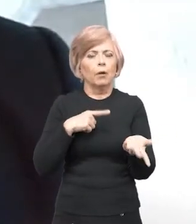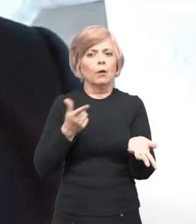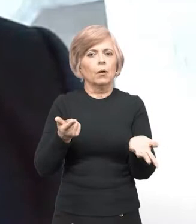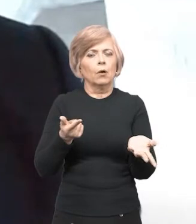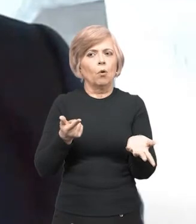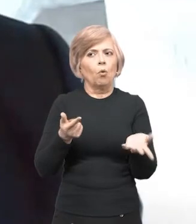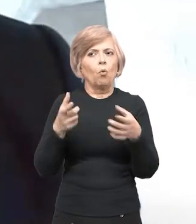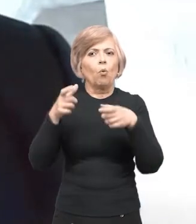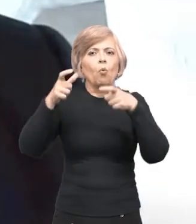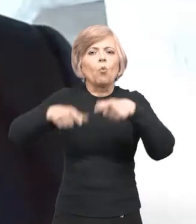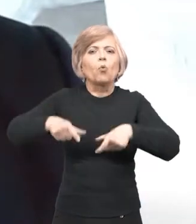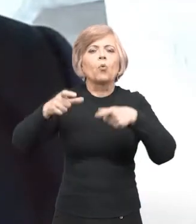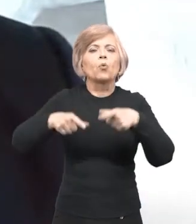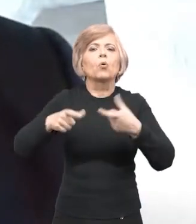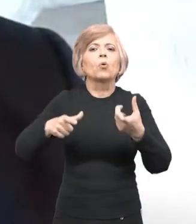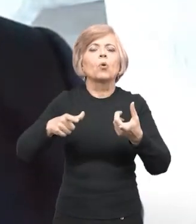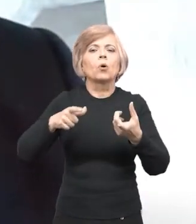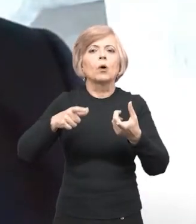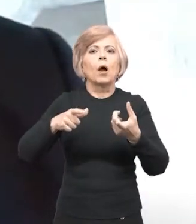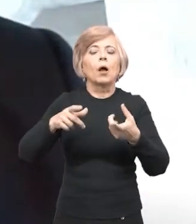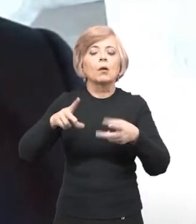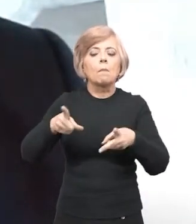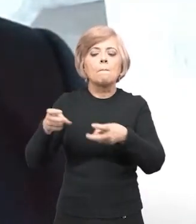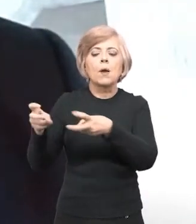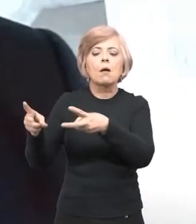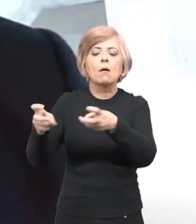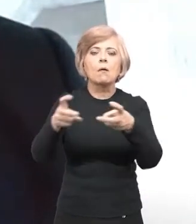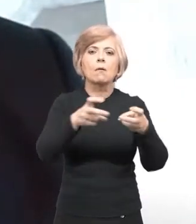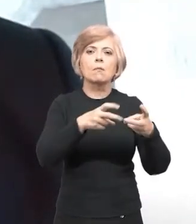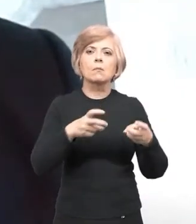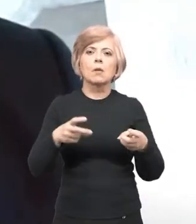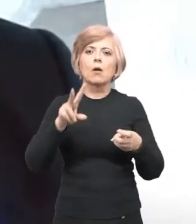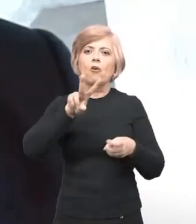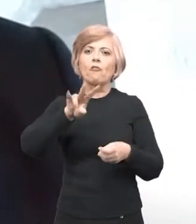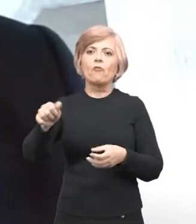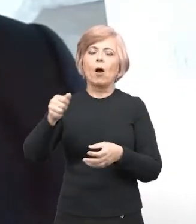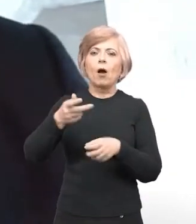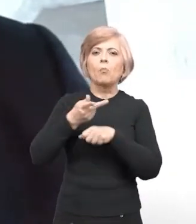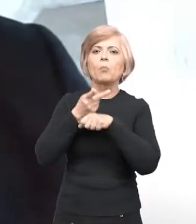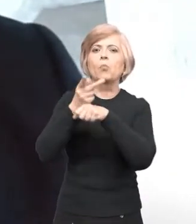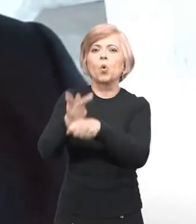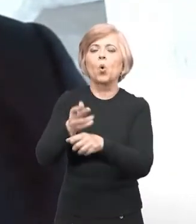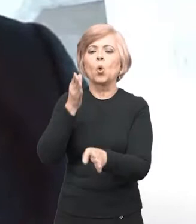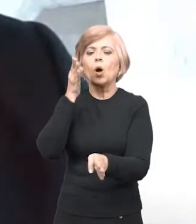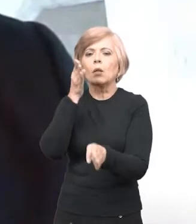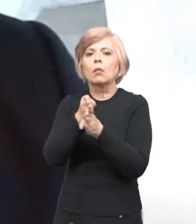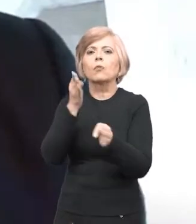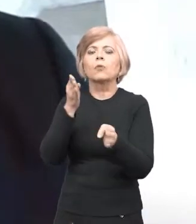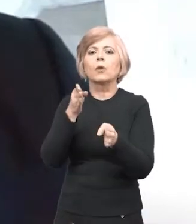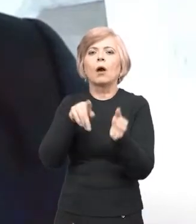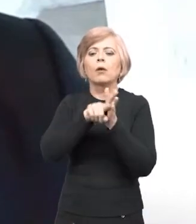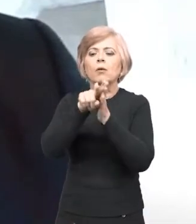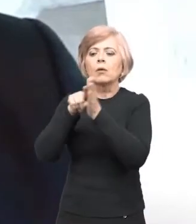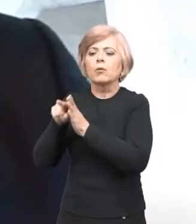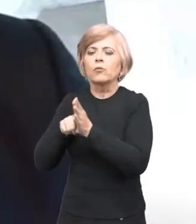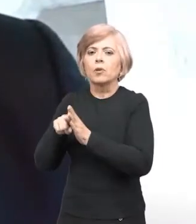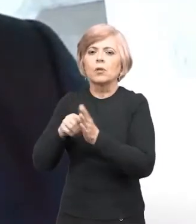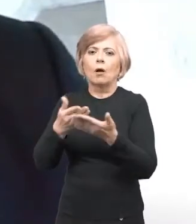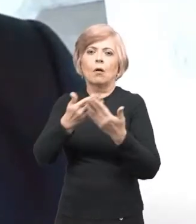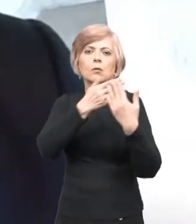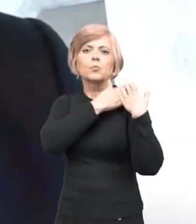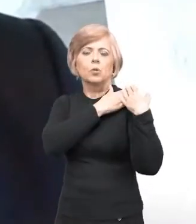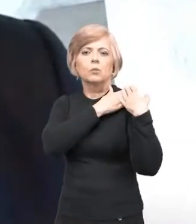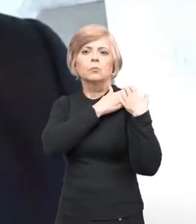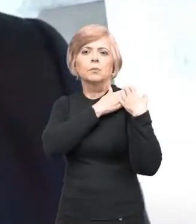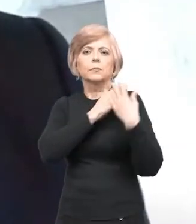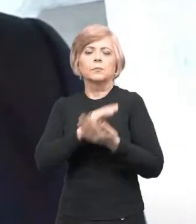um órgão de persecução que vai procurar, vai identificar, vai investigar e vai responsabilizar,